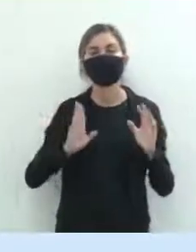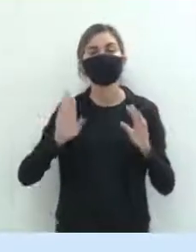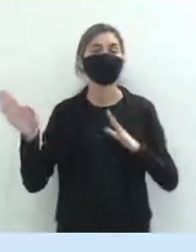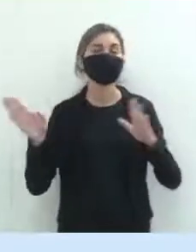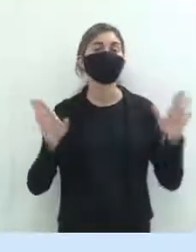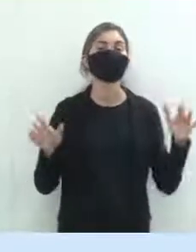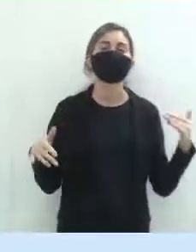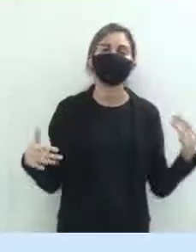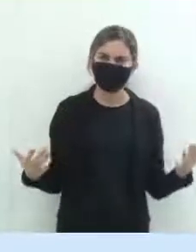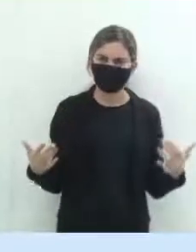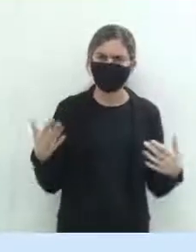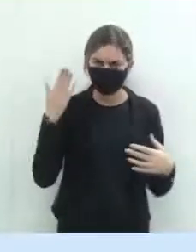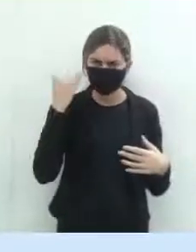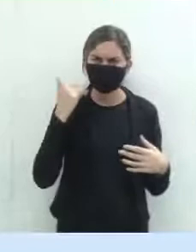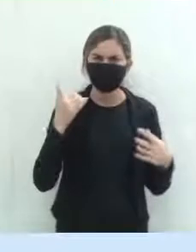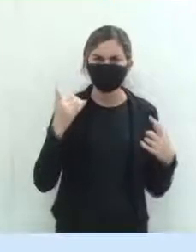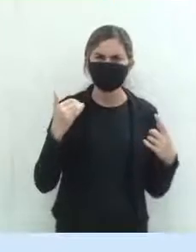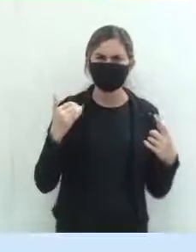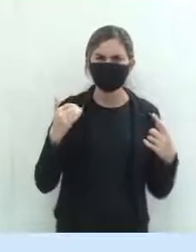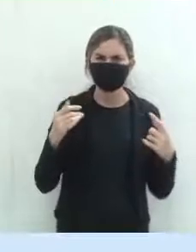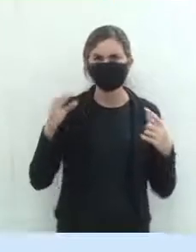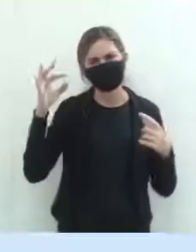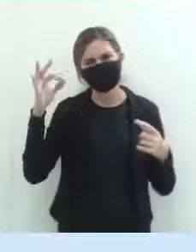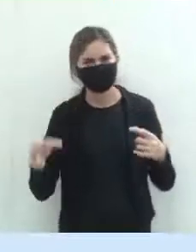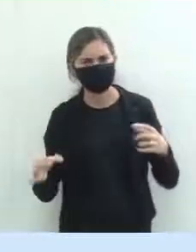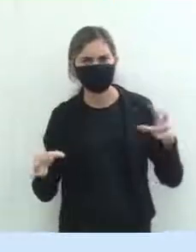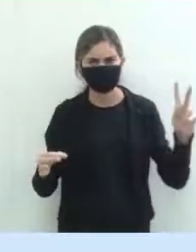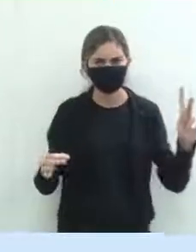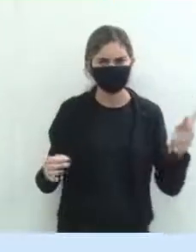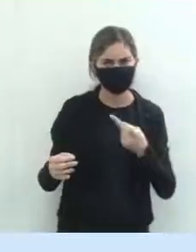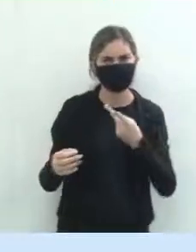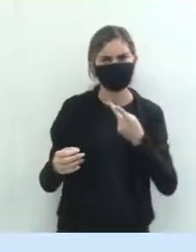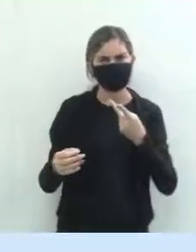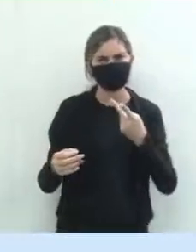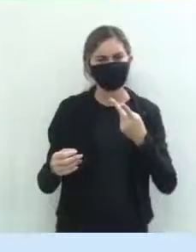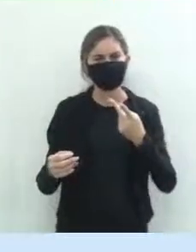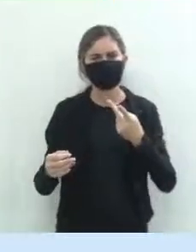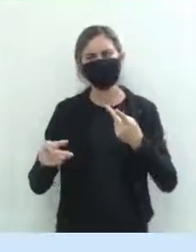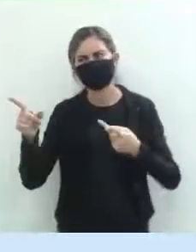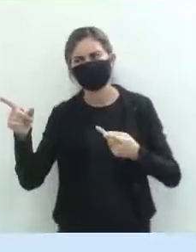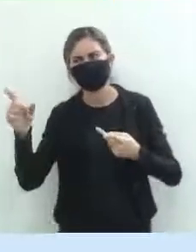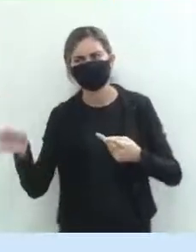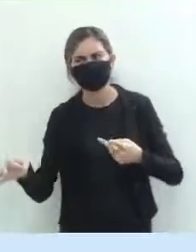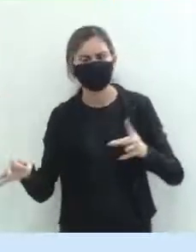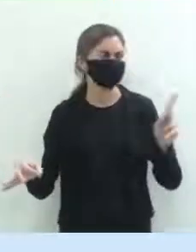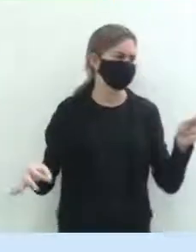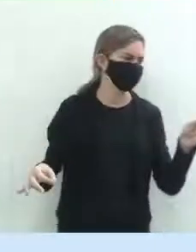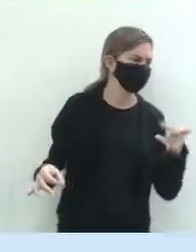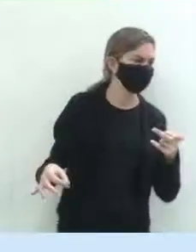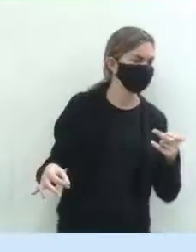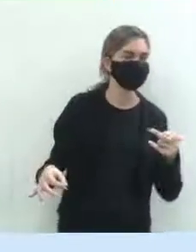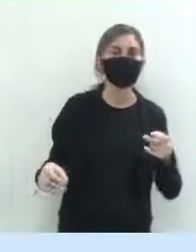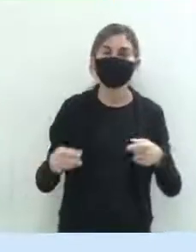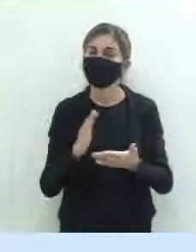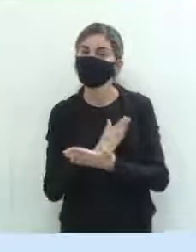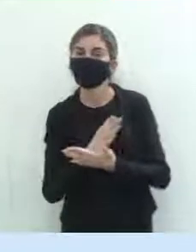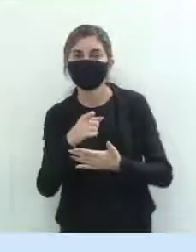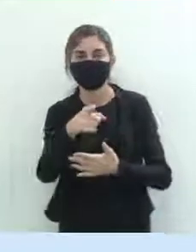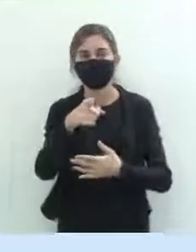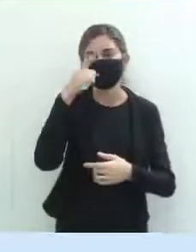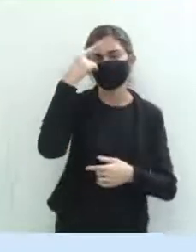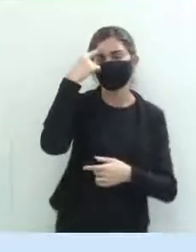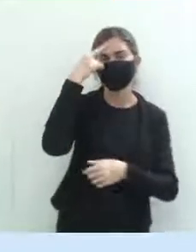bem? Sabe essa questão de fazer o certo ou errado? De se aquilo é certo ou errado? Talvez você pare